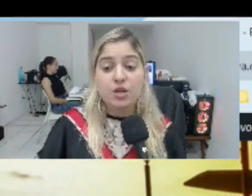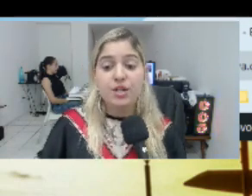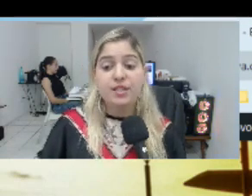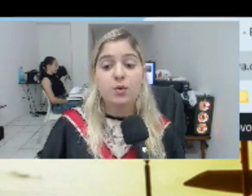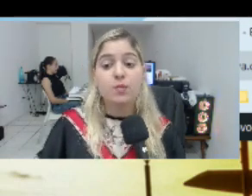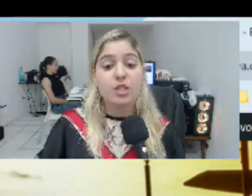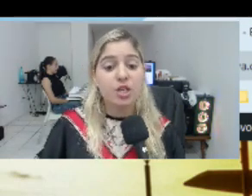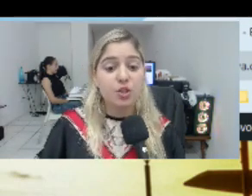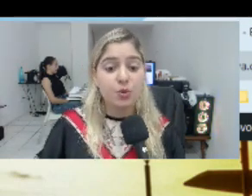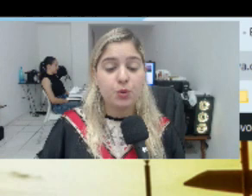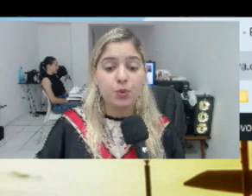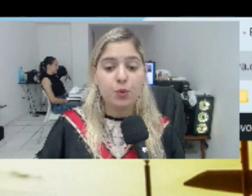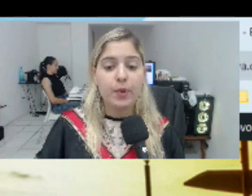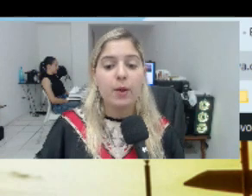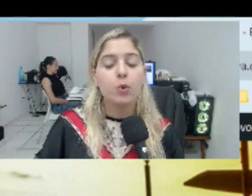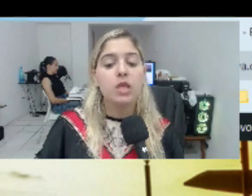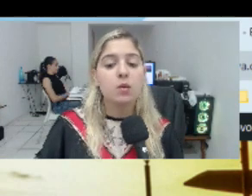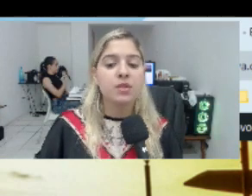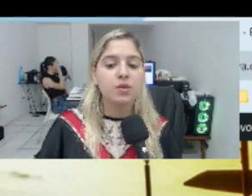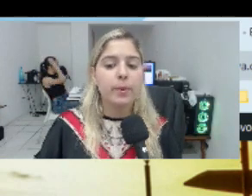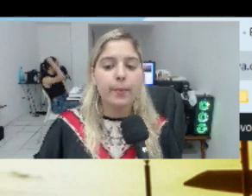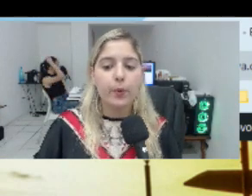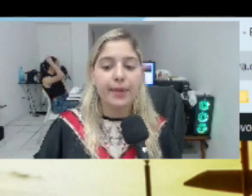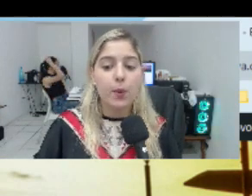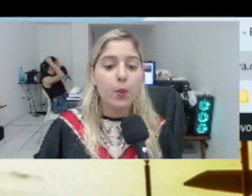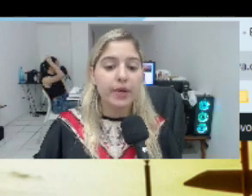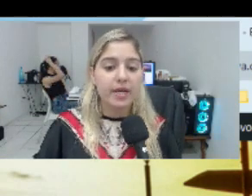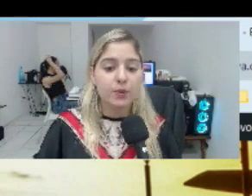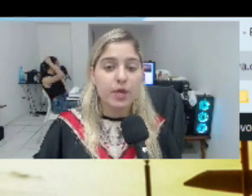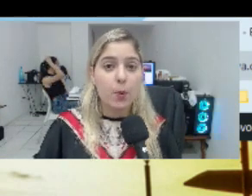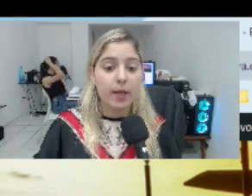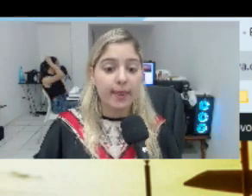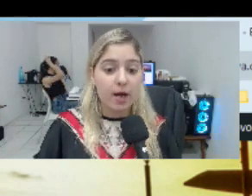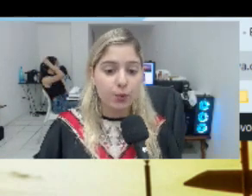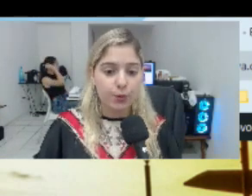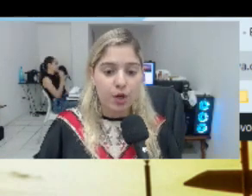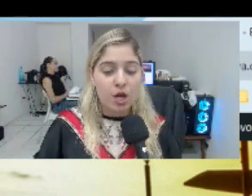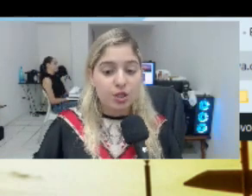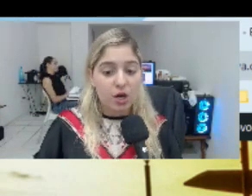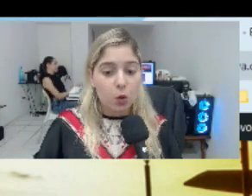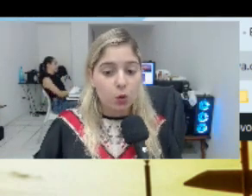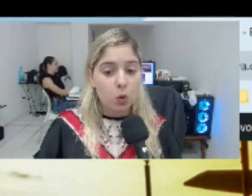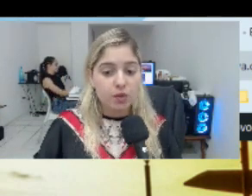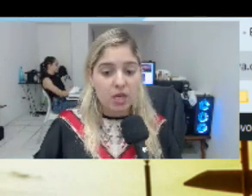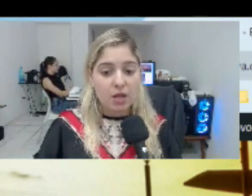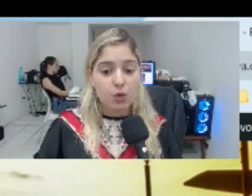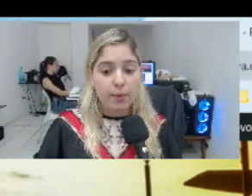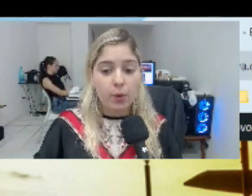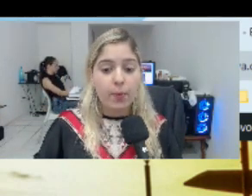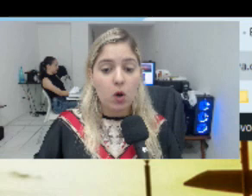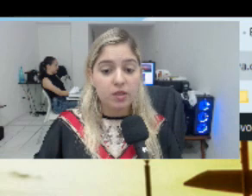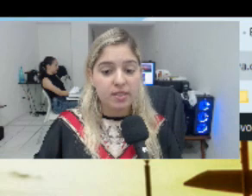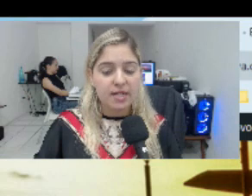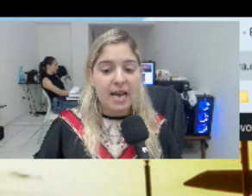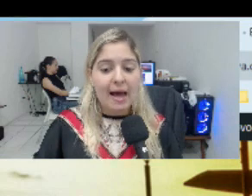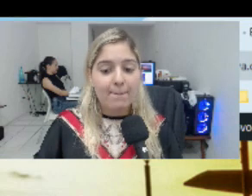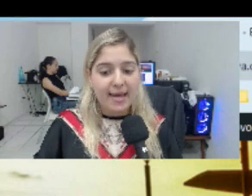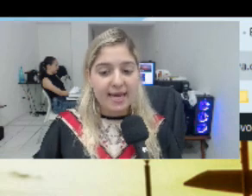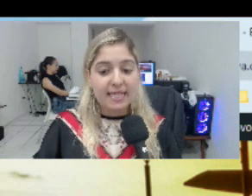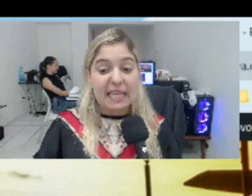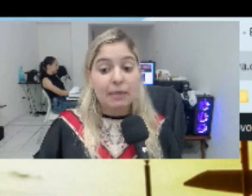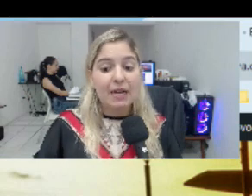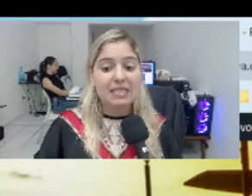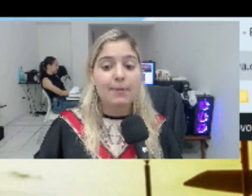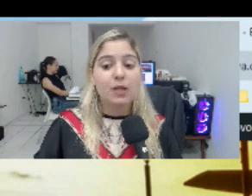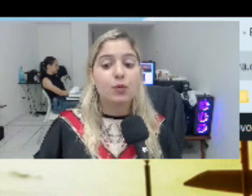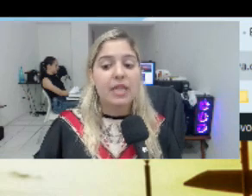Pacheco, diz que os ministros do Supremo não se sobrepõem ao Congresso e ao Planalto. De acordo com o senador, a proposta, a